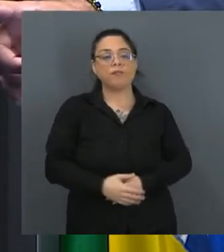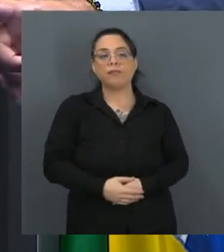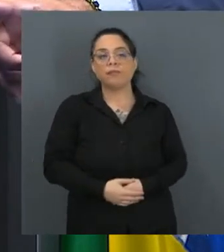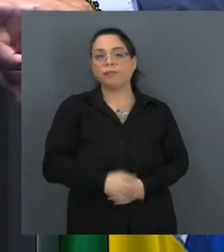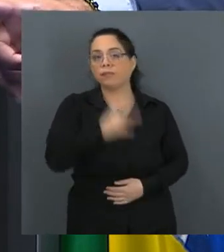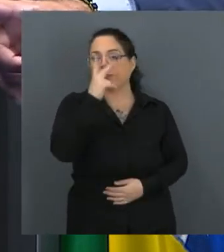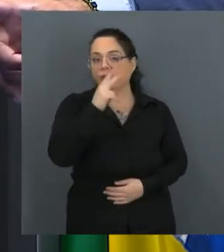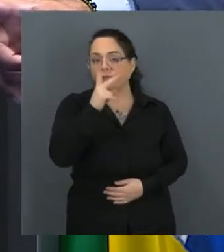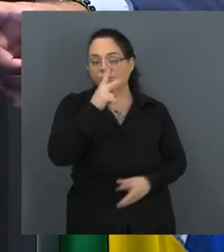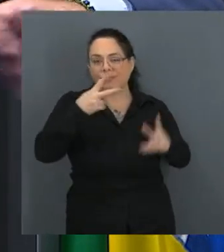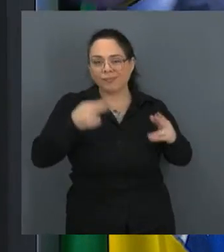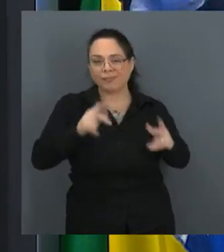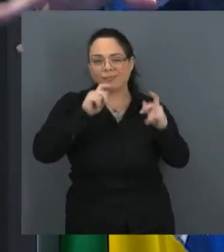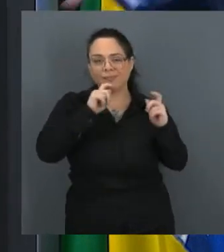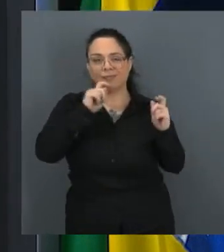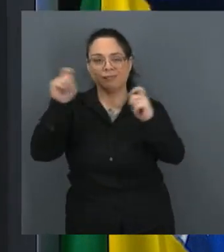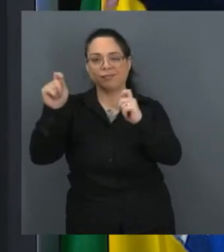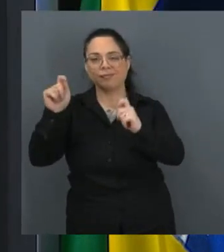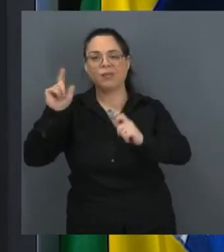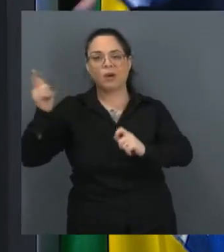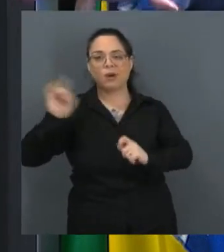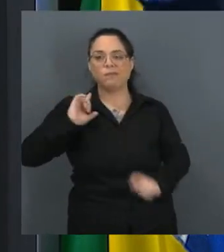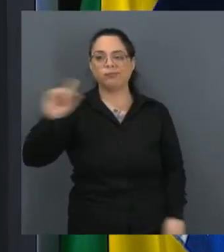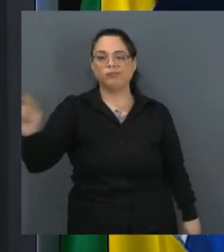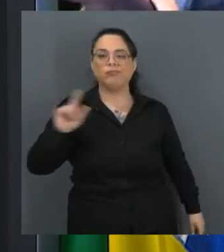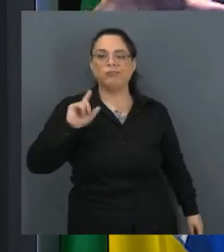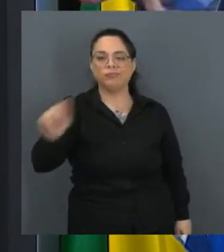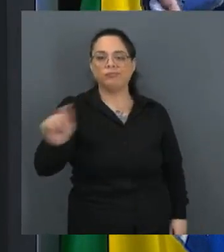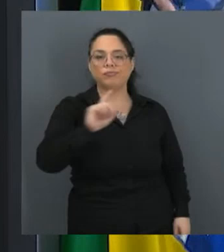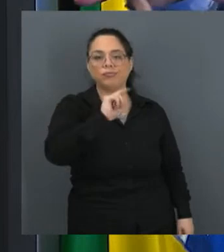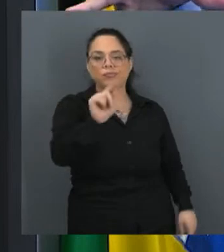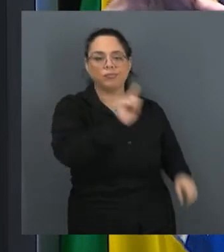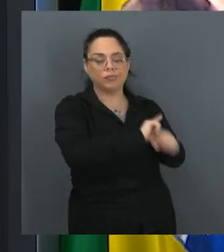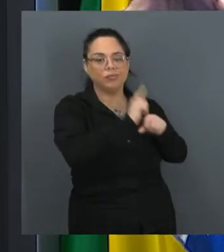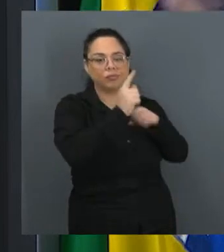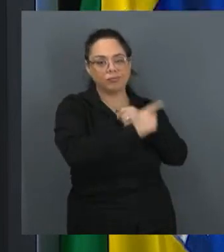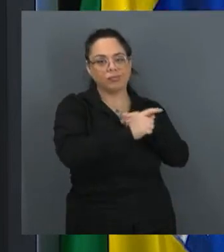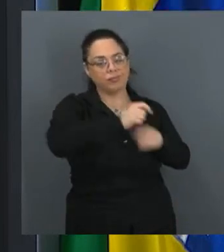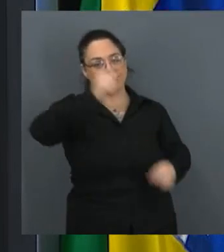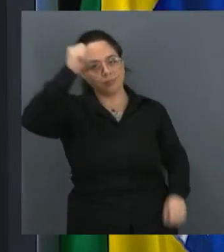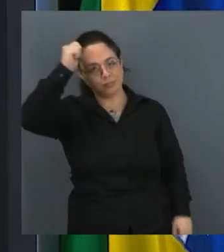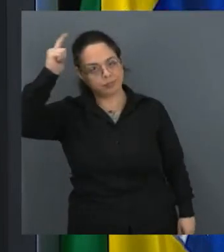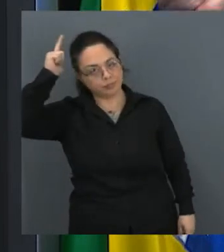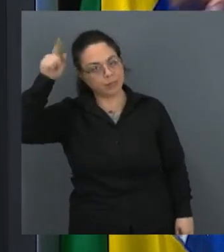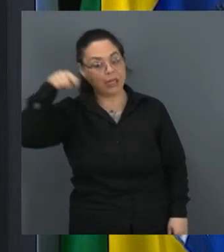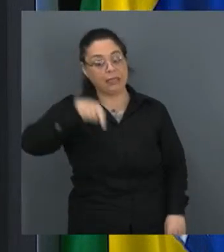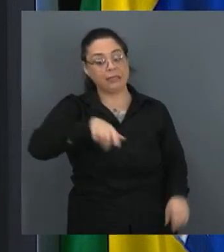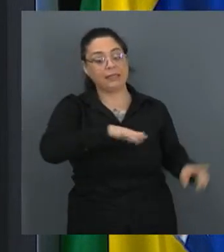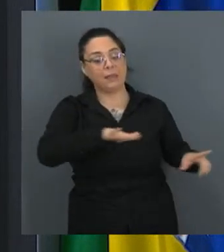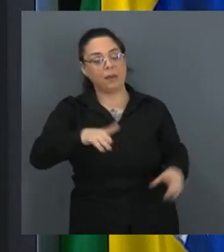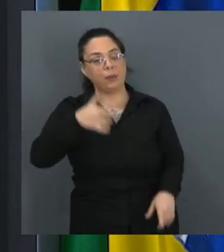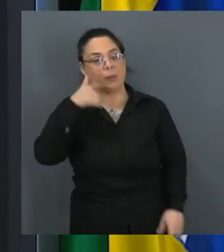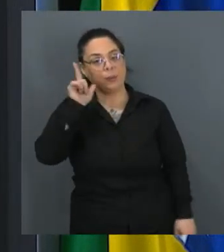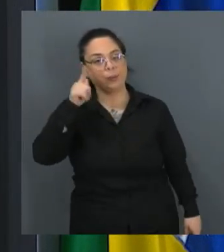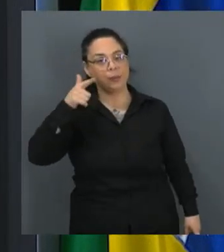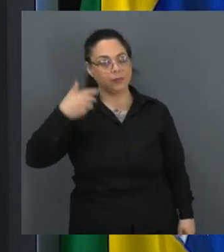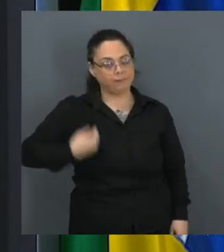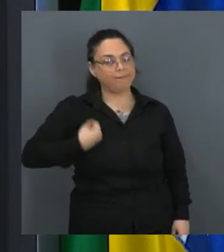Parece agora os assessores que estão saindo do gabinete lá do ministro Moraes, essa semana, ontem,